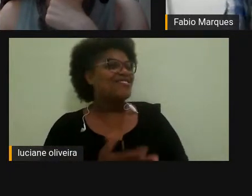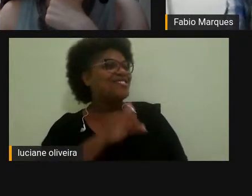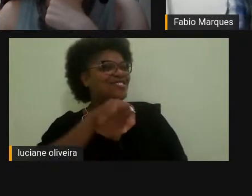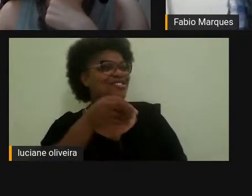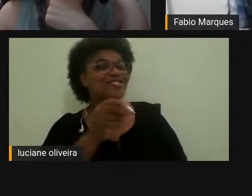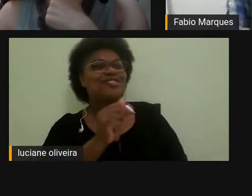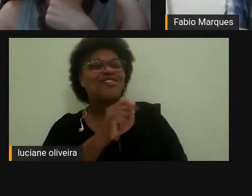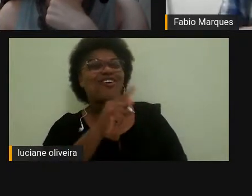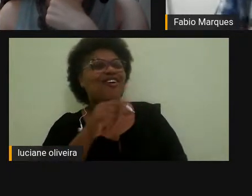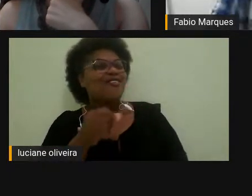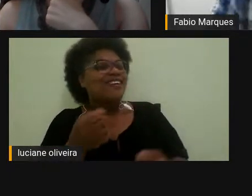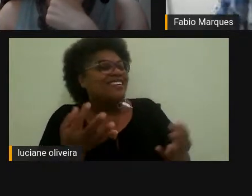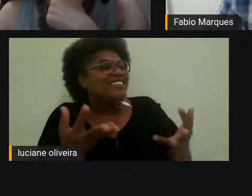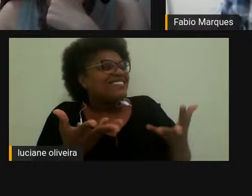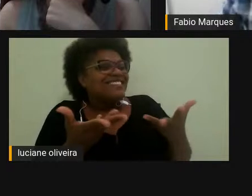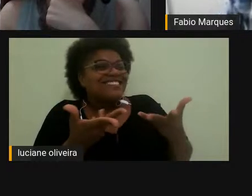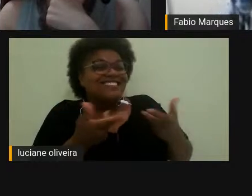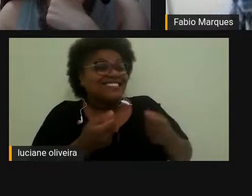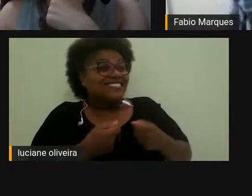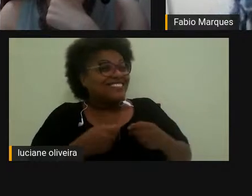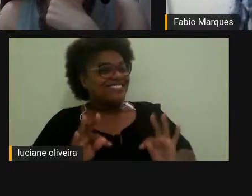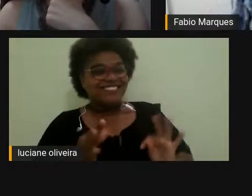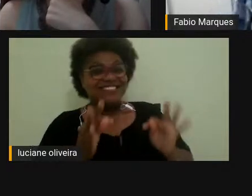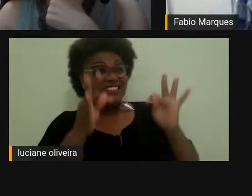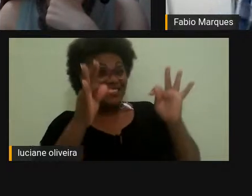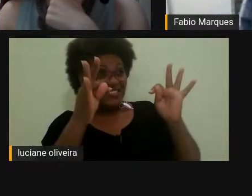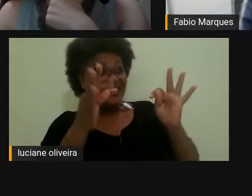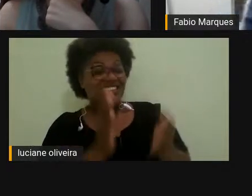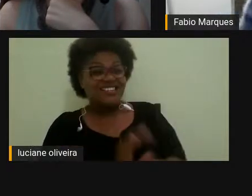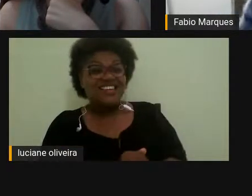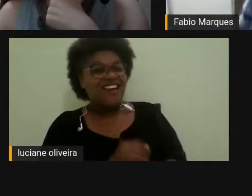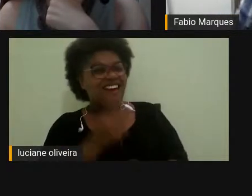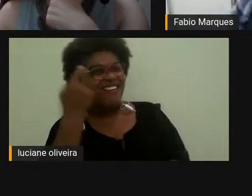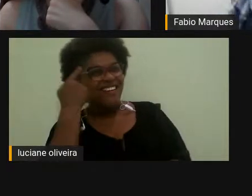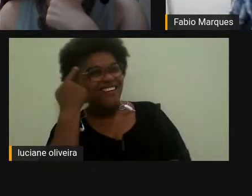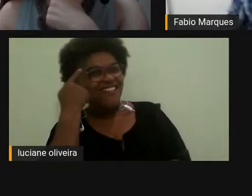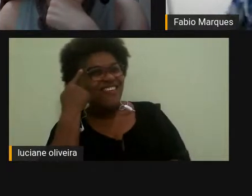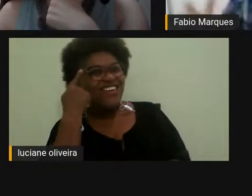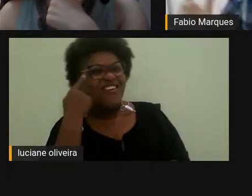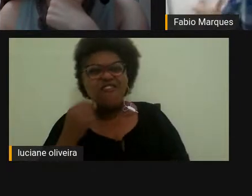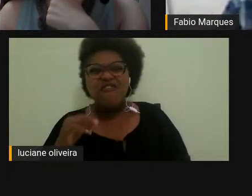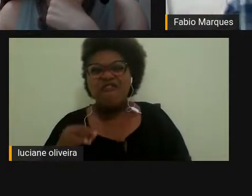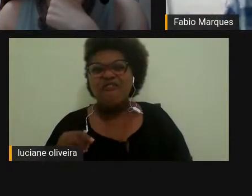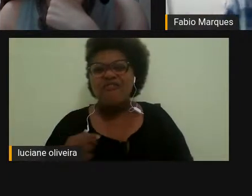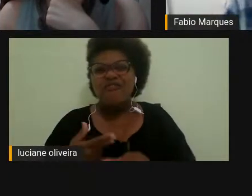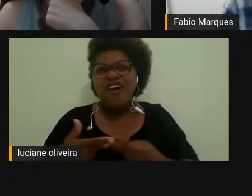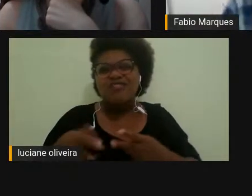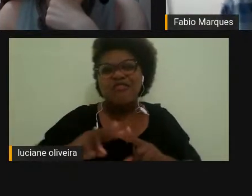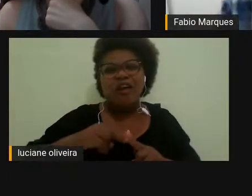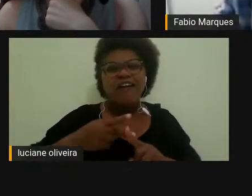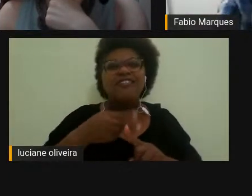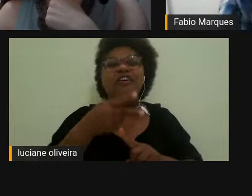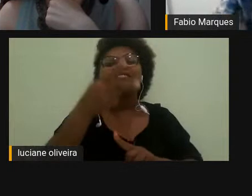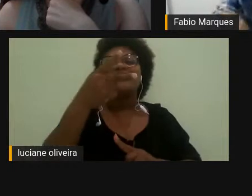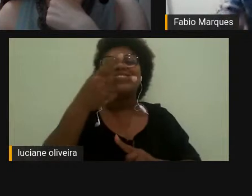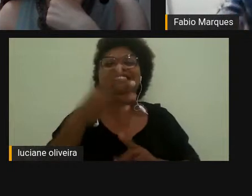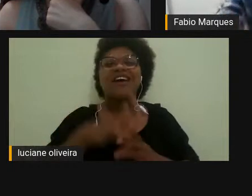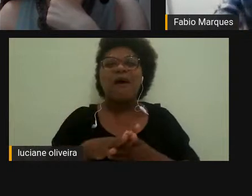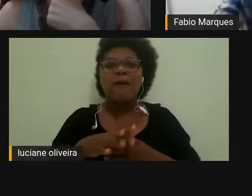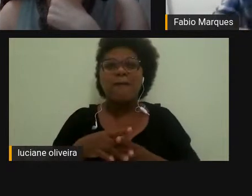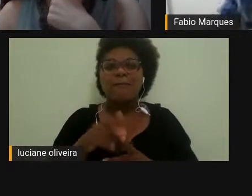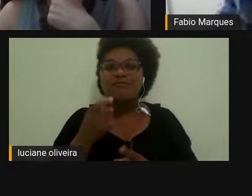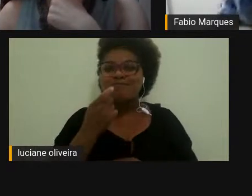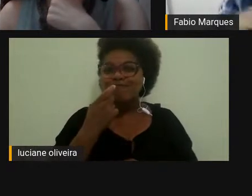fiquei assim Maravilhado com as tecnologias né E aí Bia se muita inovação em já já trouxe para mim a